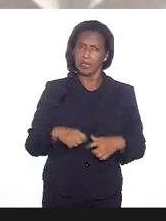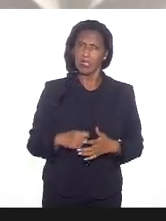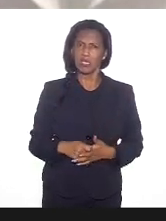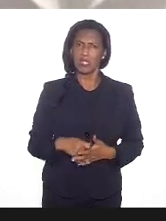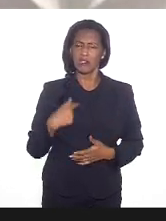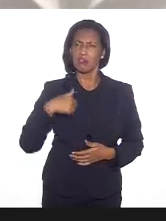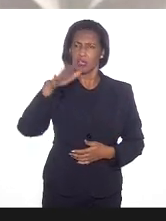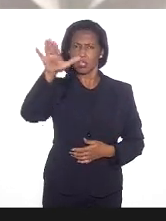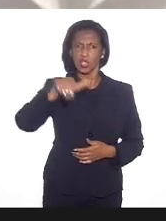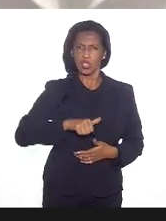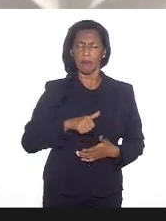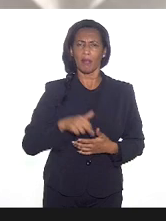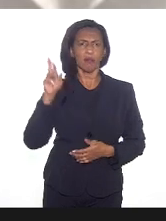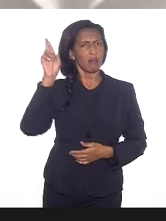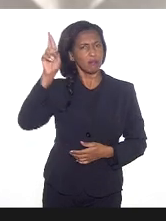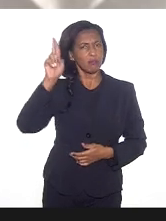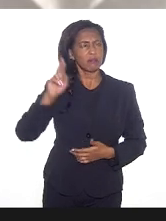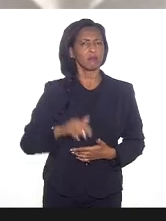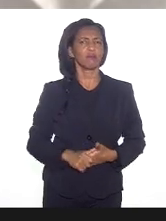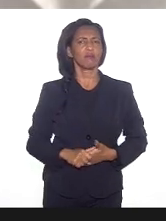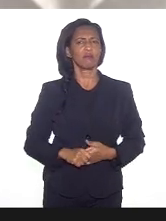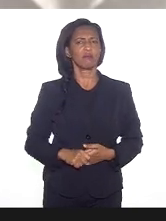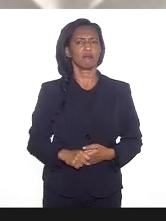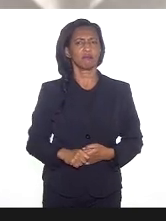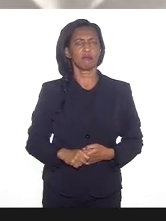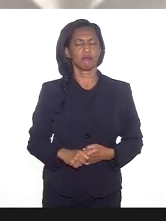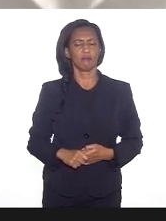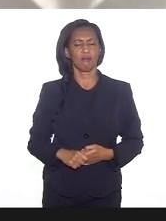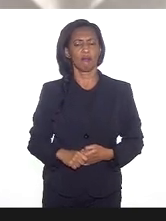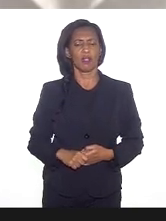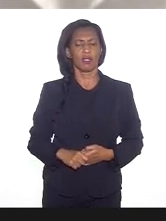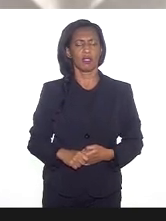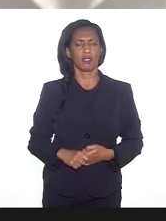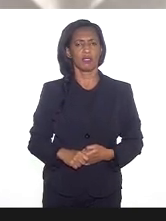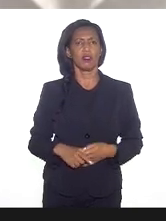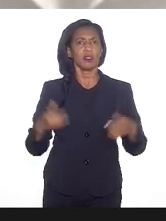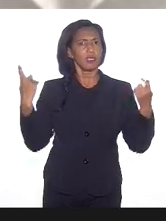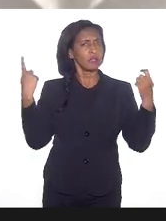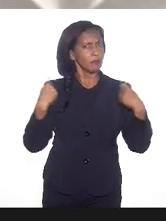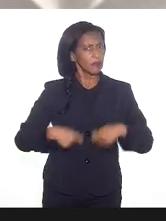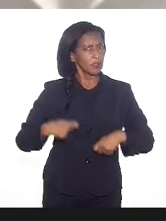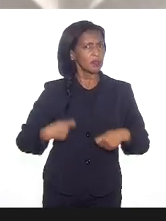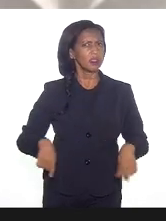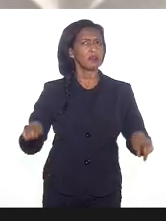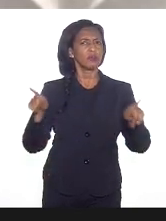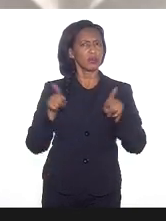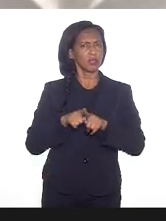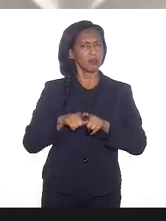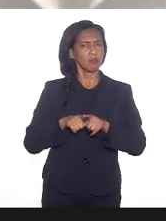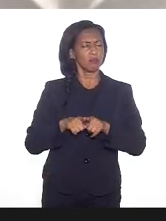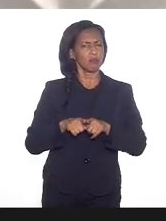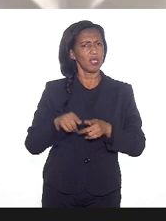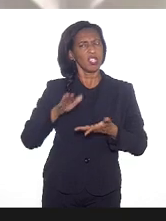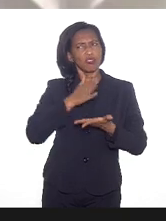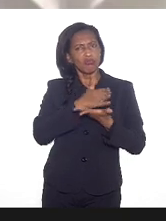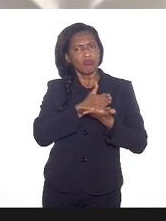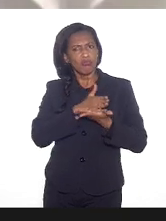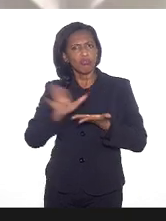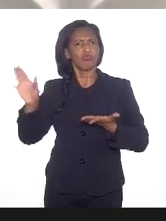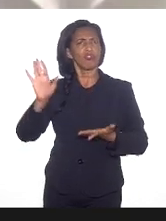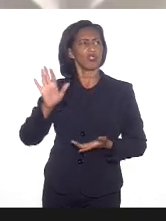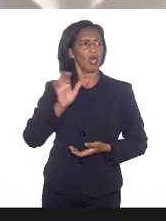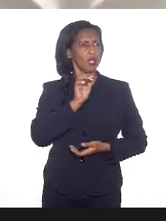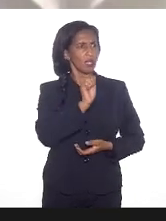sim, ser chamadas à sua responsabilidade, né? E temos que tirar de vez, sabe, deputado